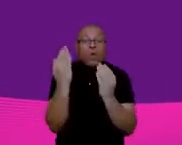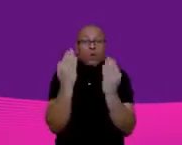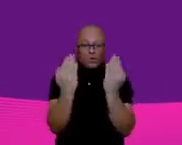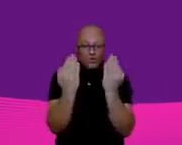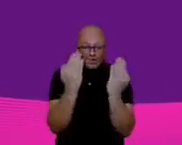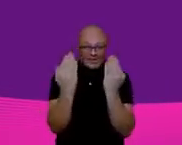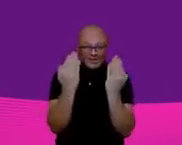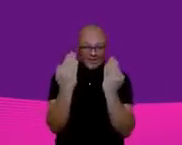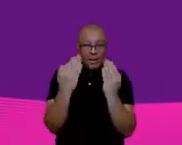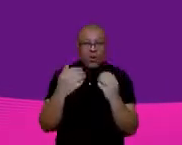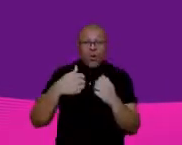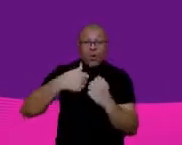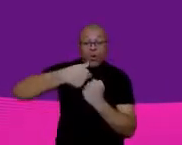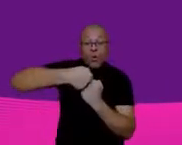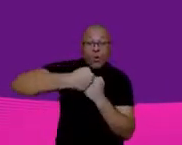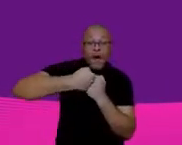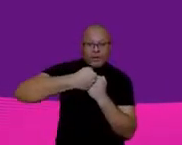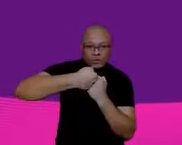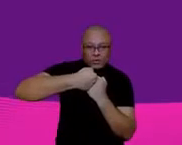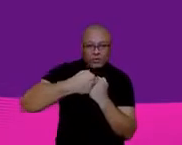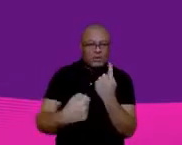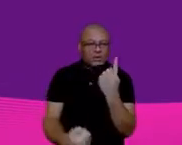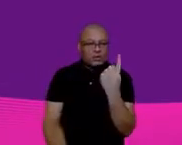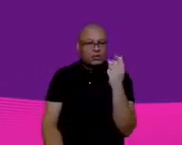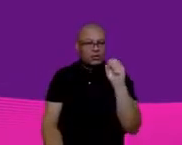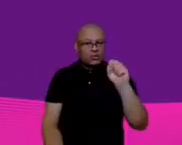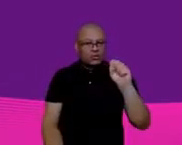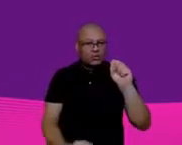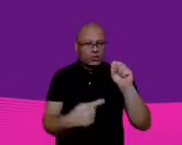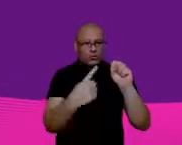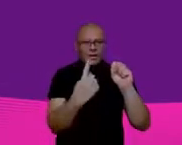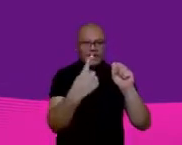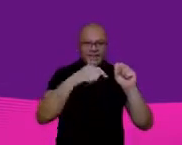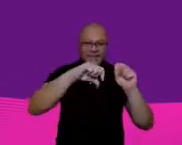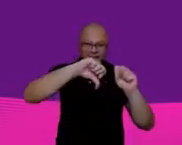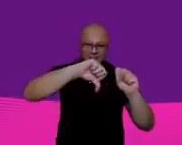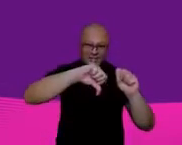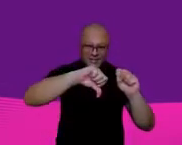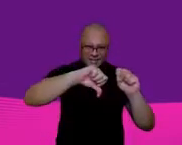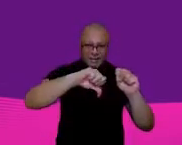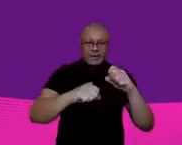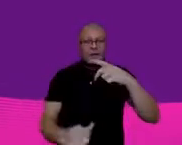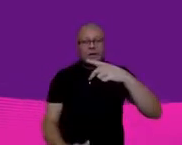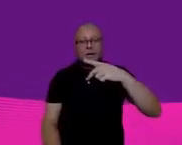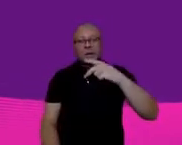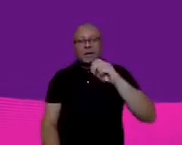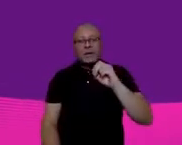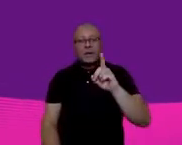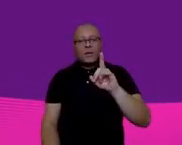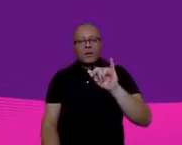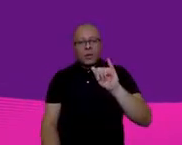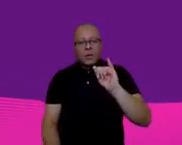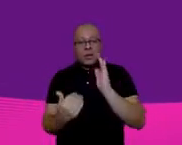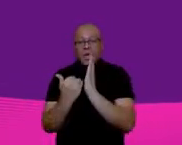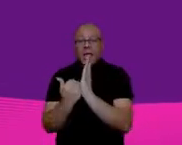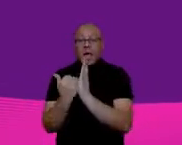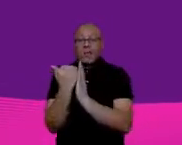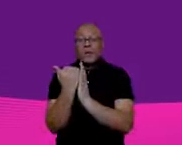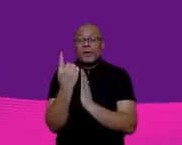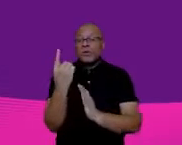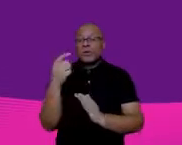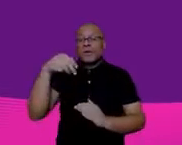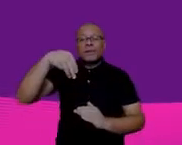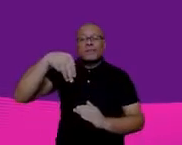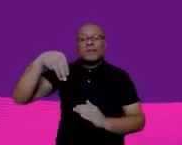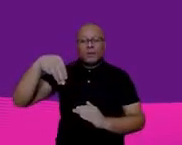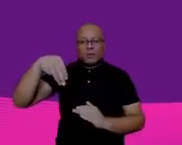Então, 18 a 19 de poli e depois aumentamos 1 milímetro. Se eu sei que eu